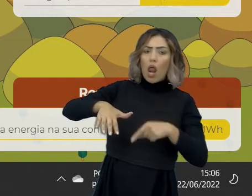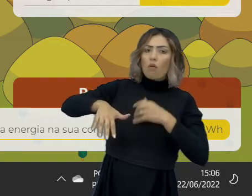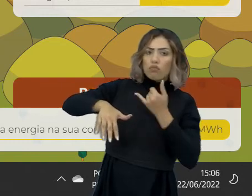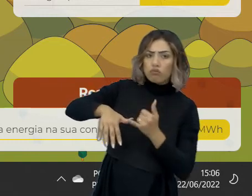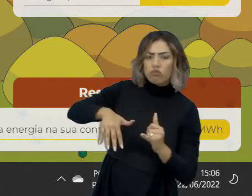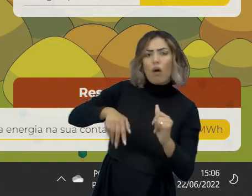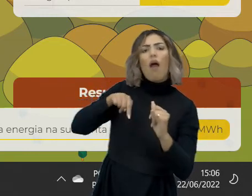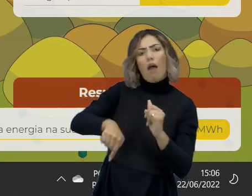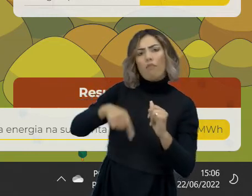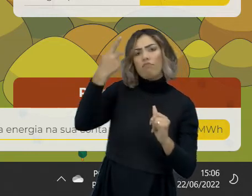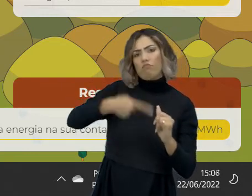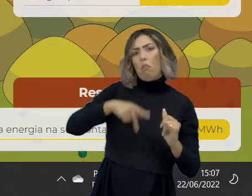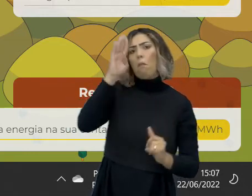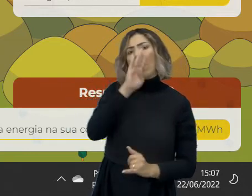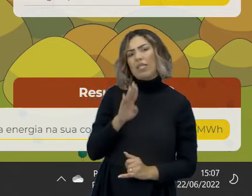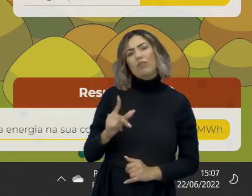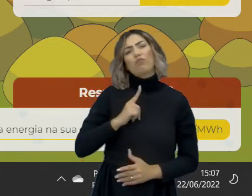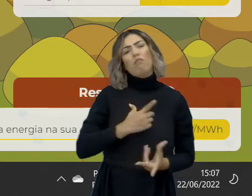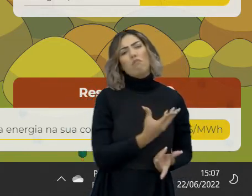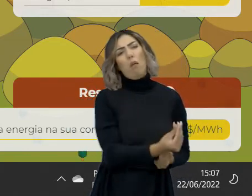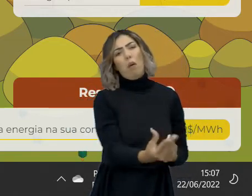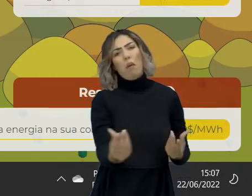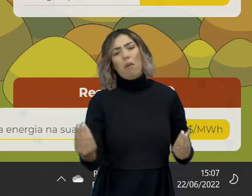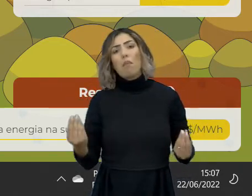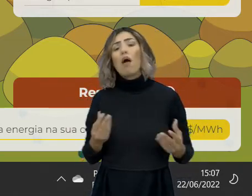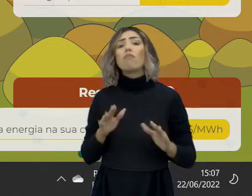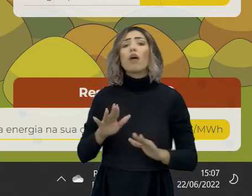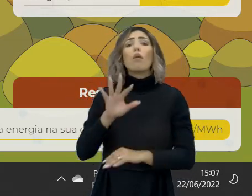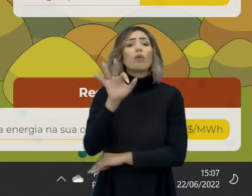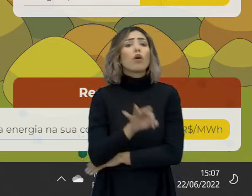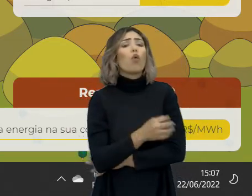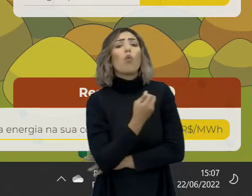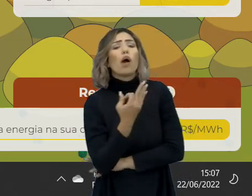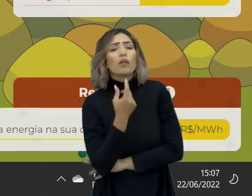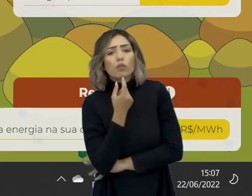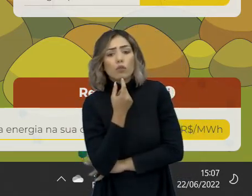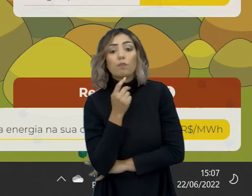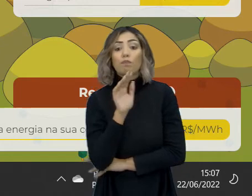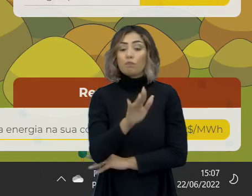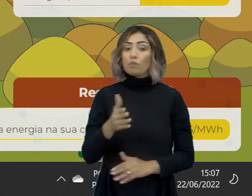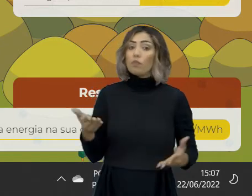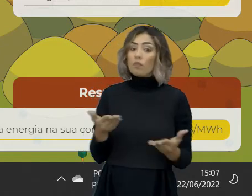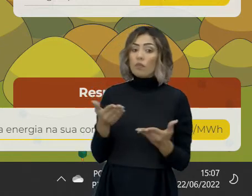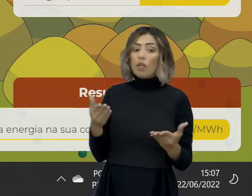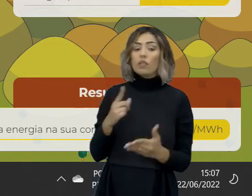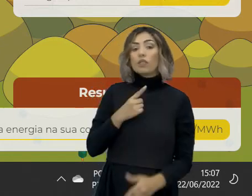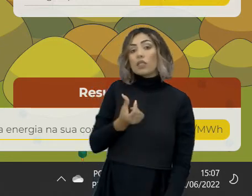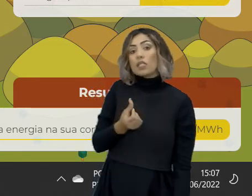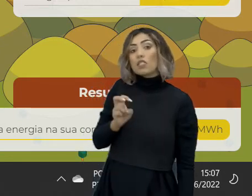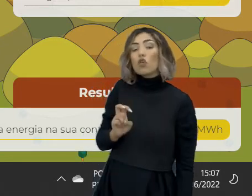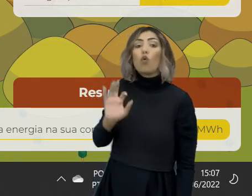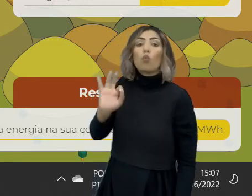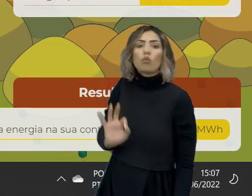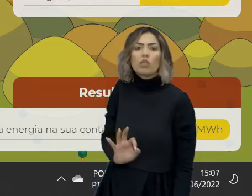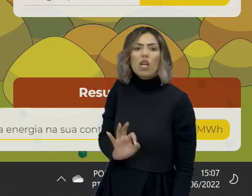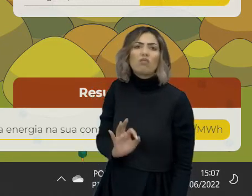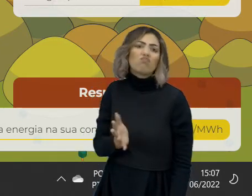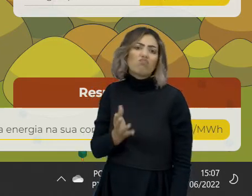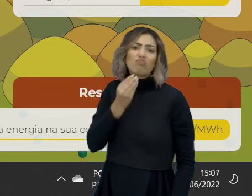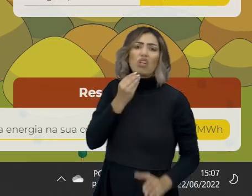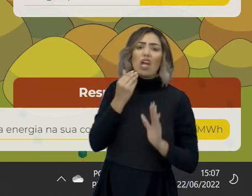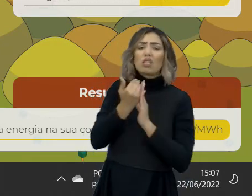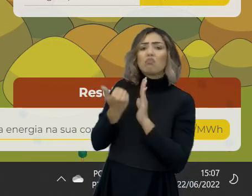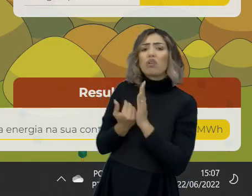Brasil. Mas manteria um pouquinho, uma porcentagem, quanto você acha? Atualmente é 65%. Se colocasse, sei lá, uns 25%,